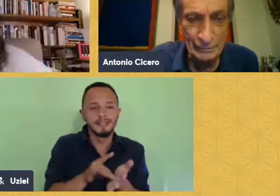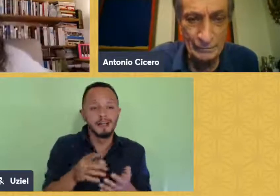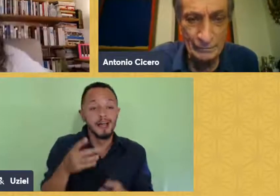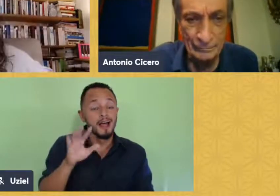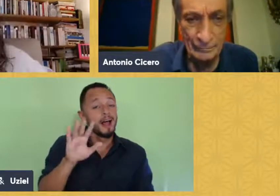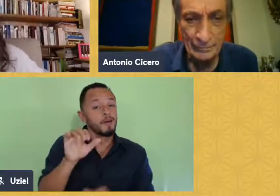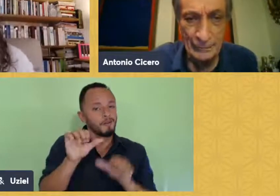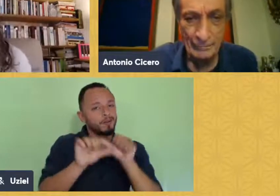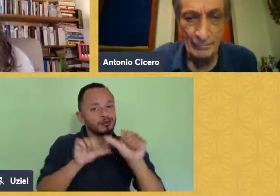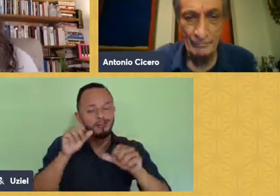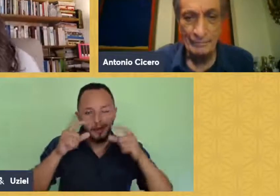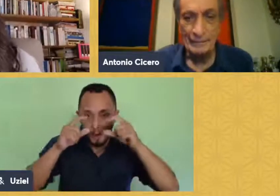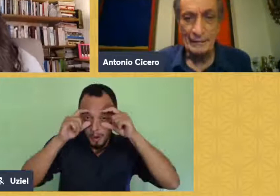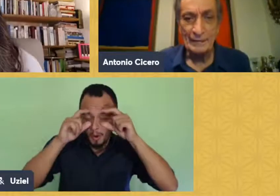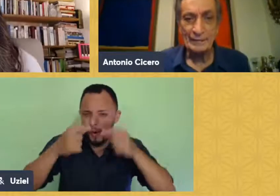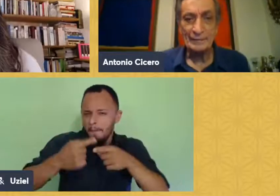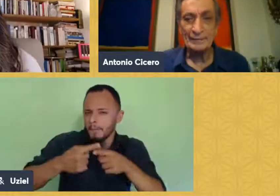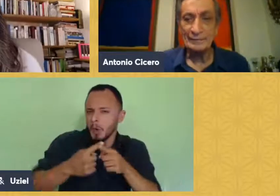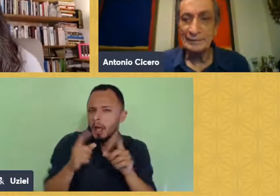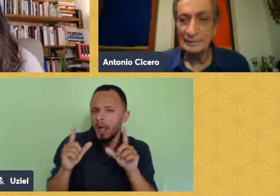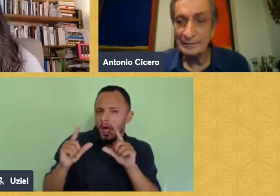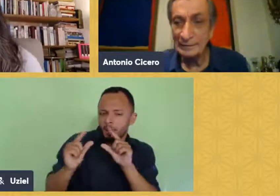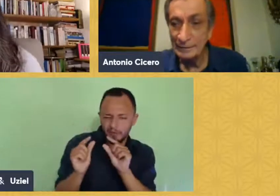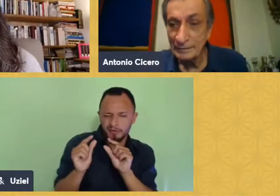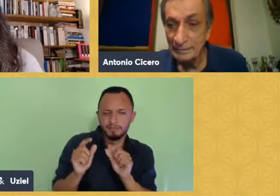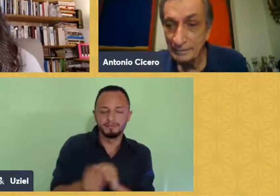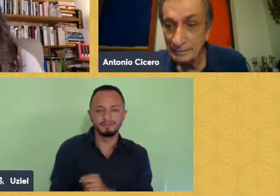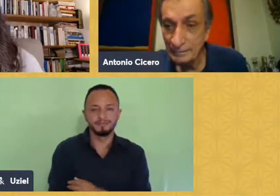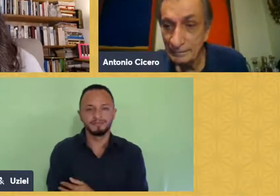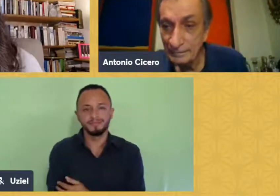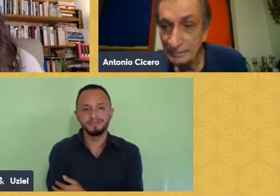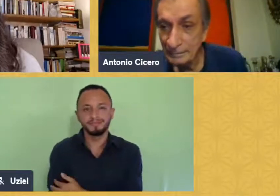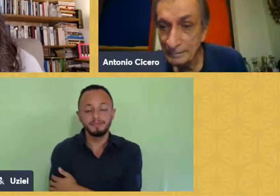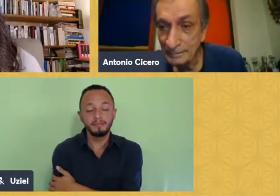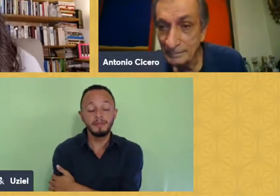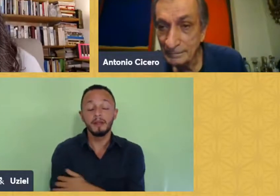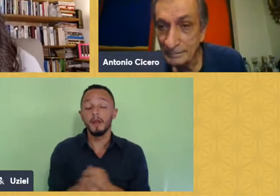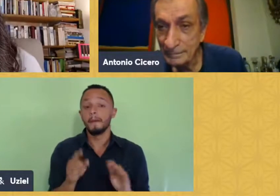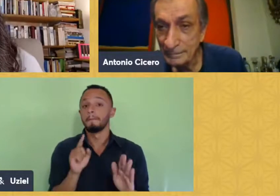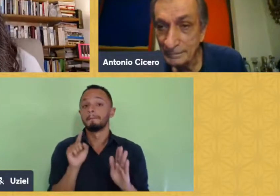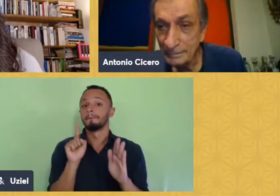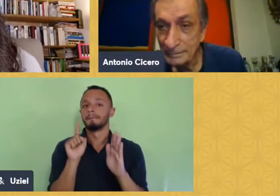óculos, Cícero, porque está pequeno aqui para mim. Vamos lá. A pergunta